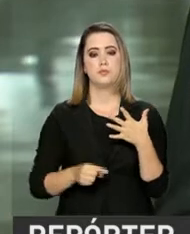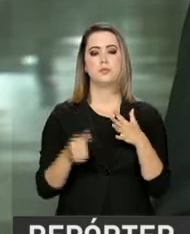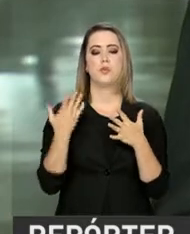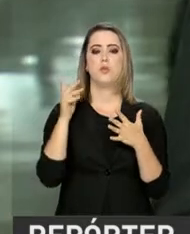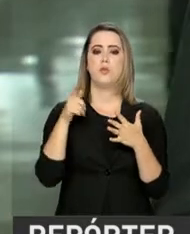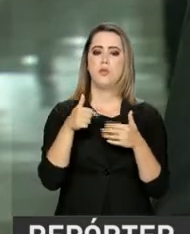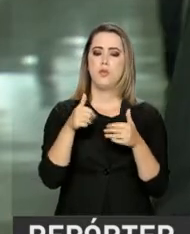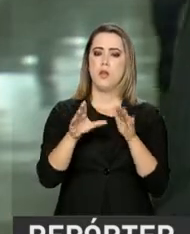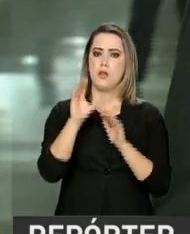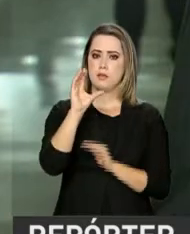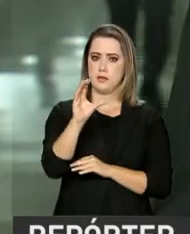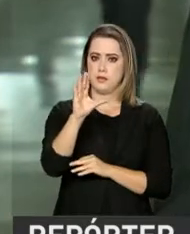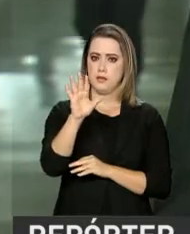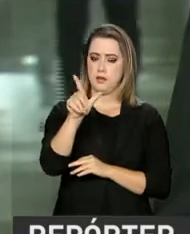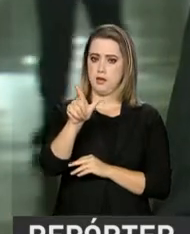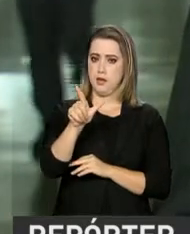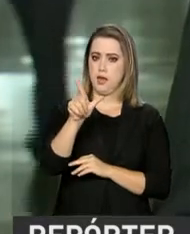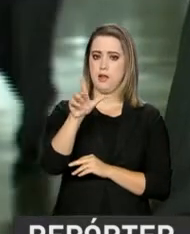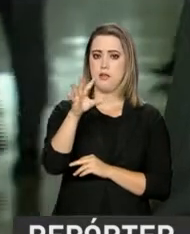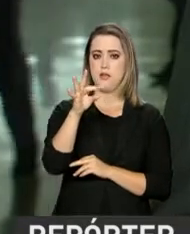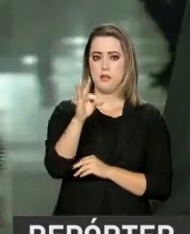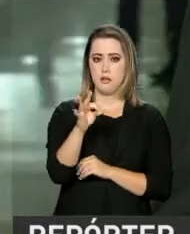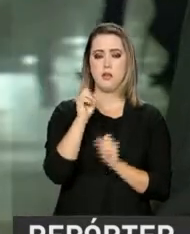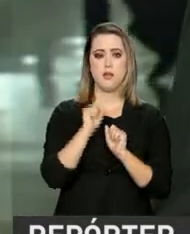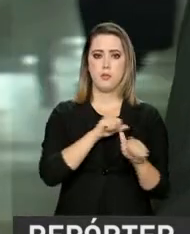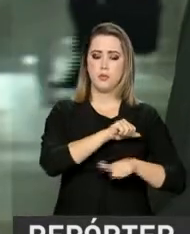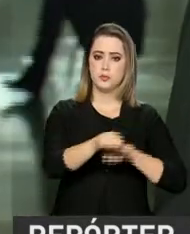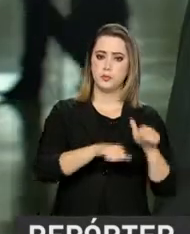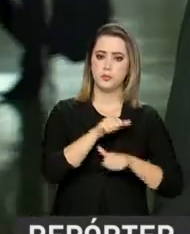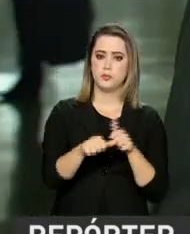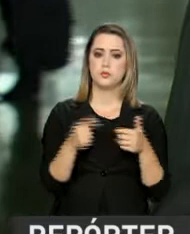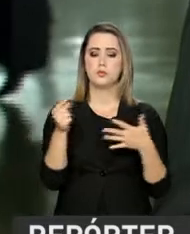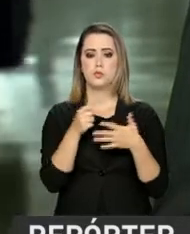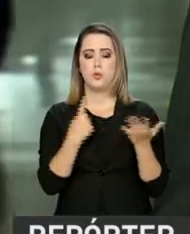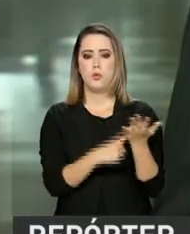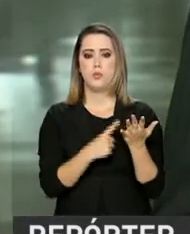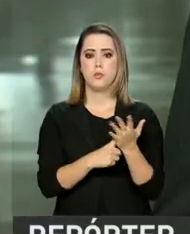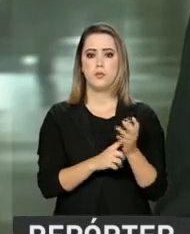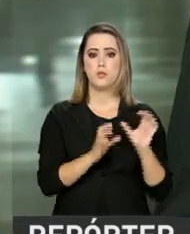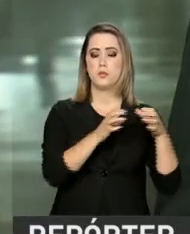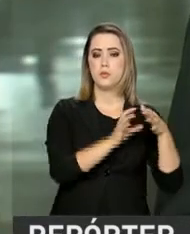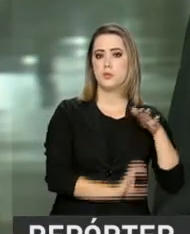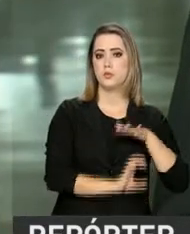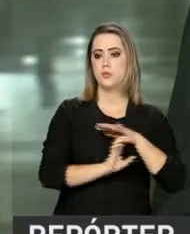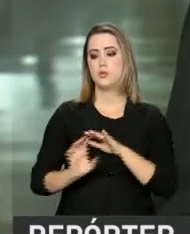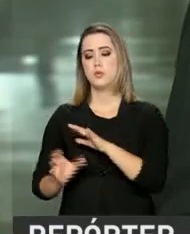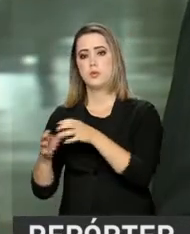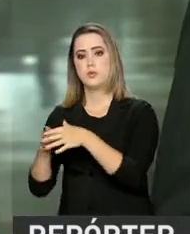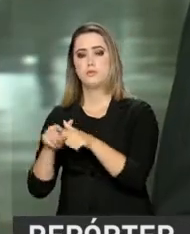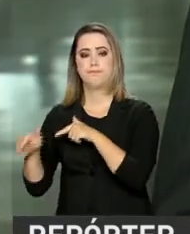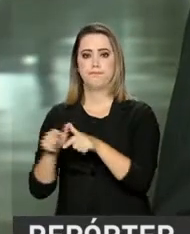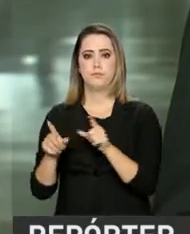a clt que podem ser flexibilizadas a partir de acordos entre patrões e empregados com as mudanças